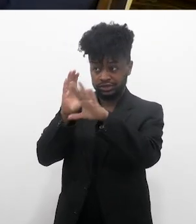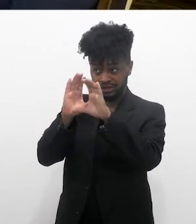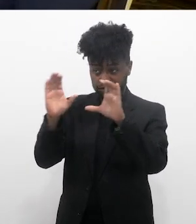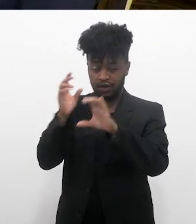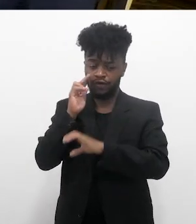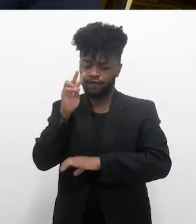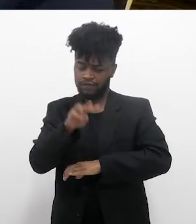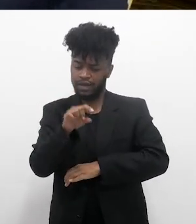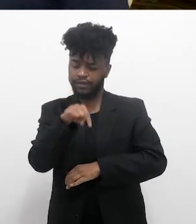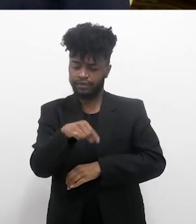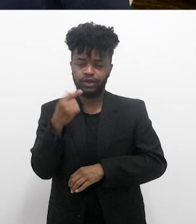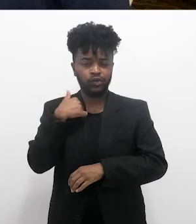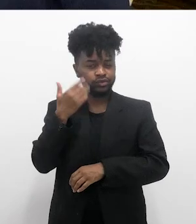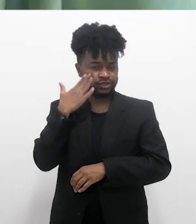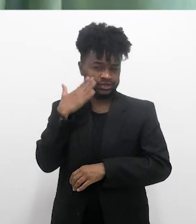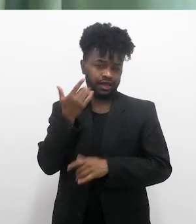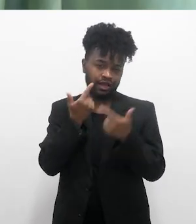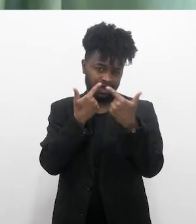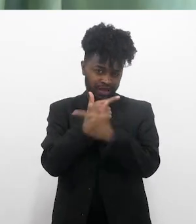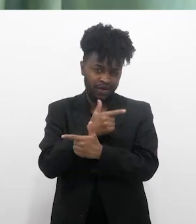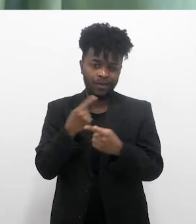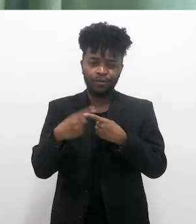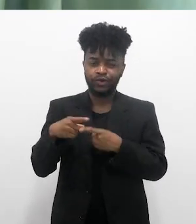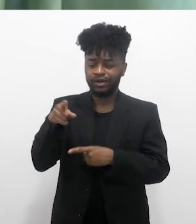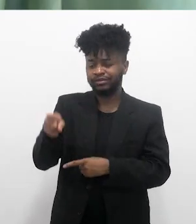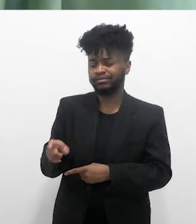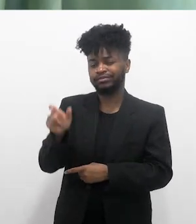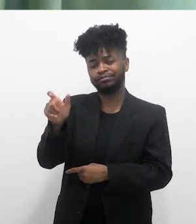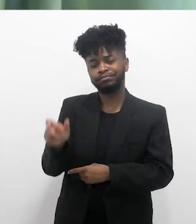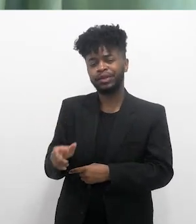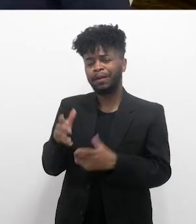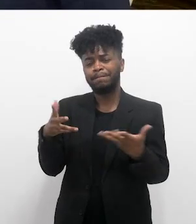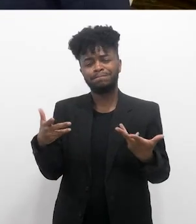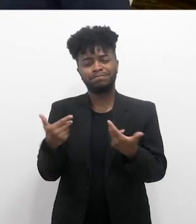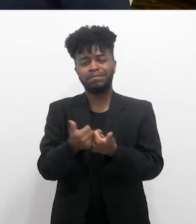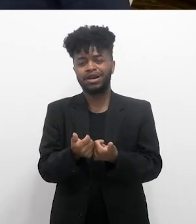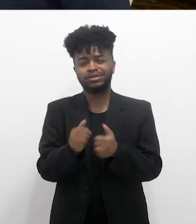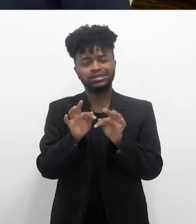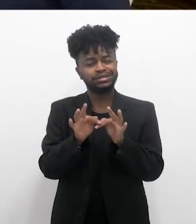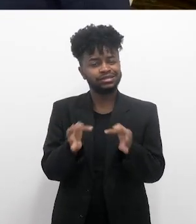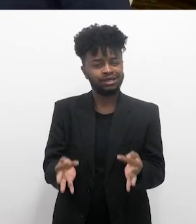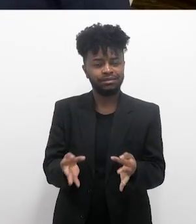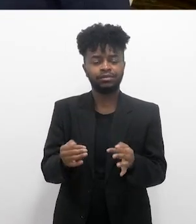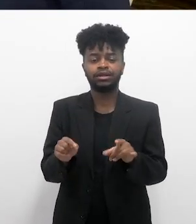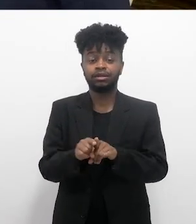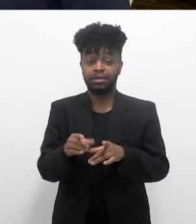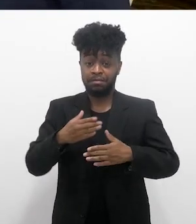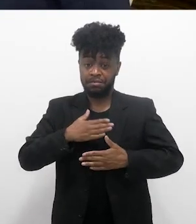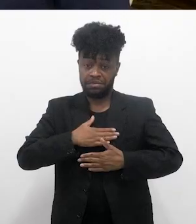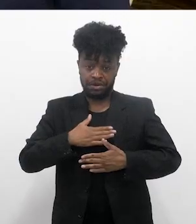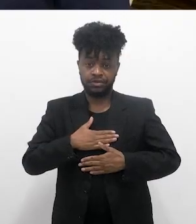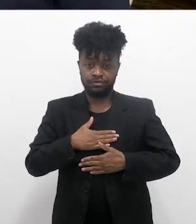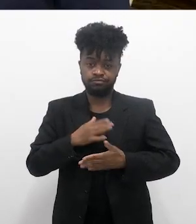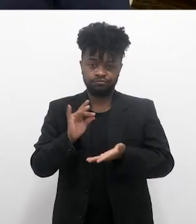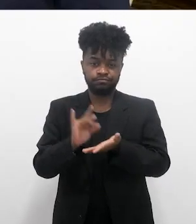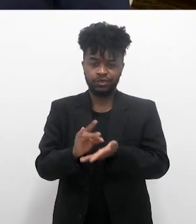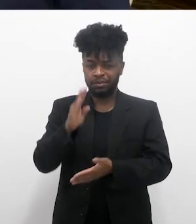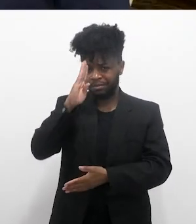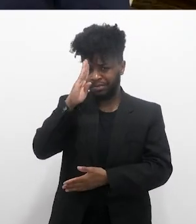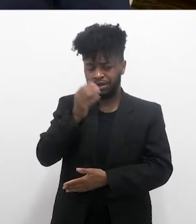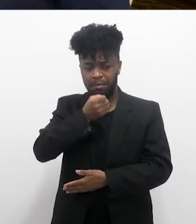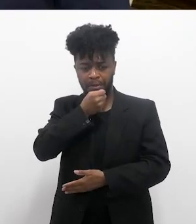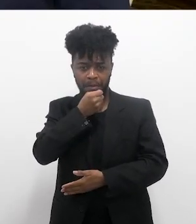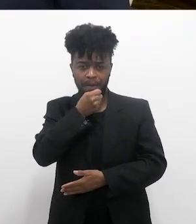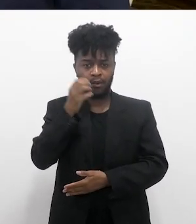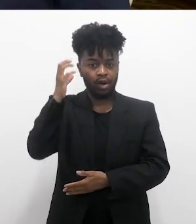está rindo, né? Porque o Cury era uma figura maravilhosa, simples, e para mim foi o maior locutor esportivo que